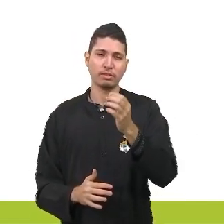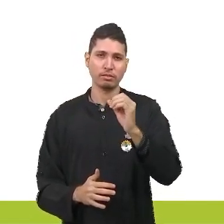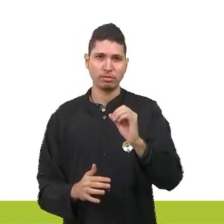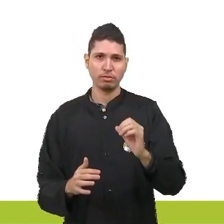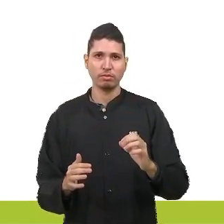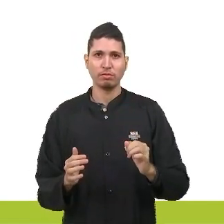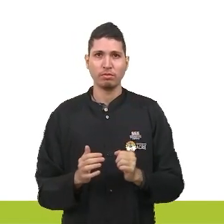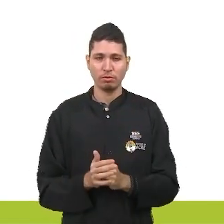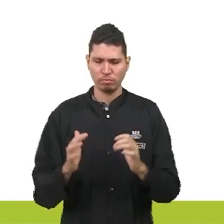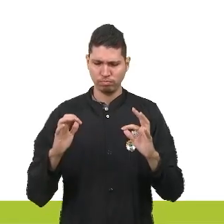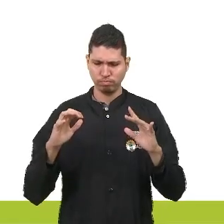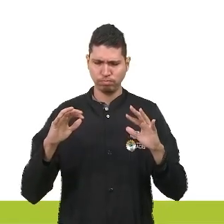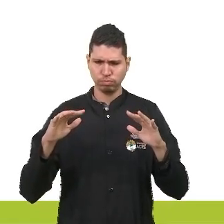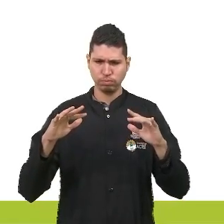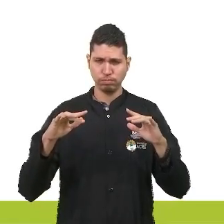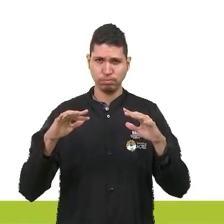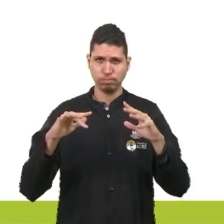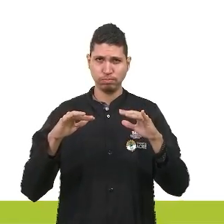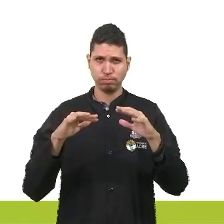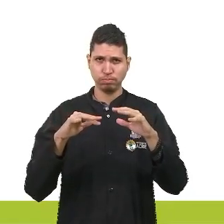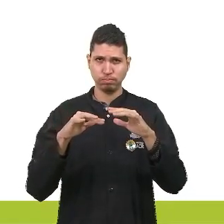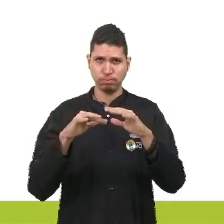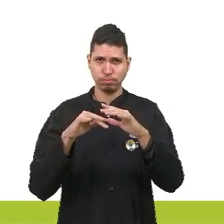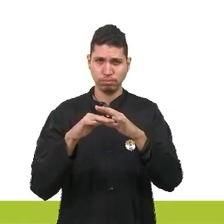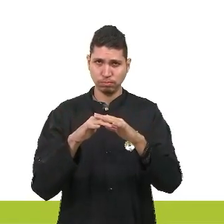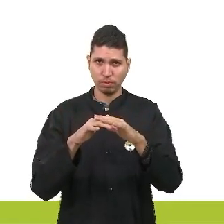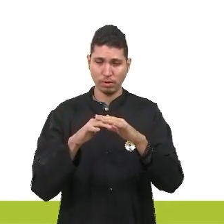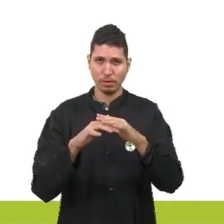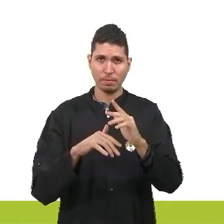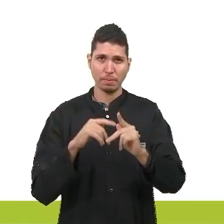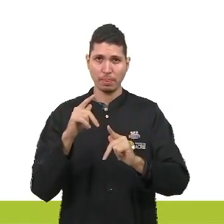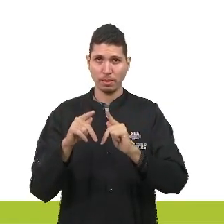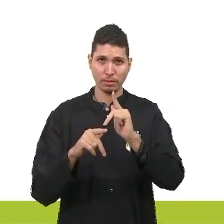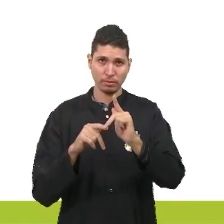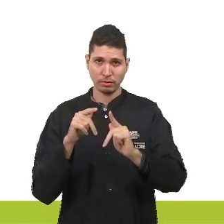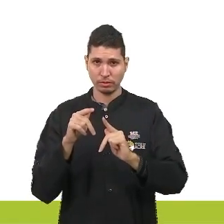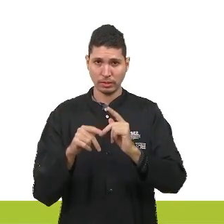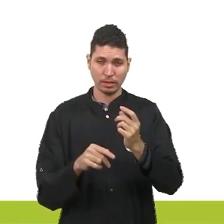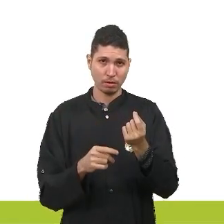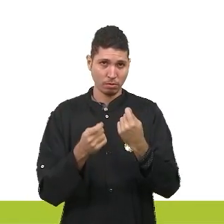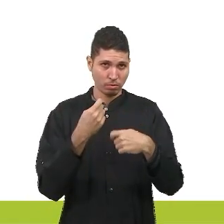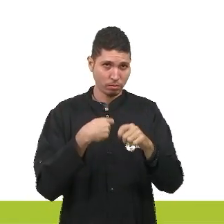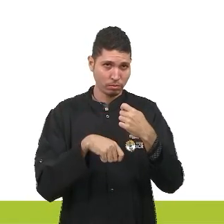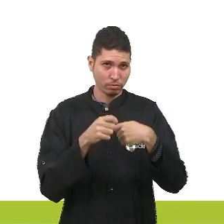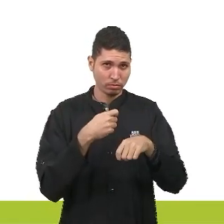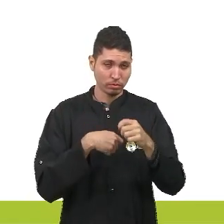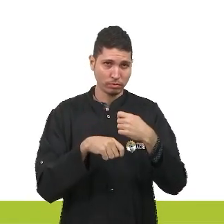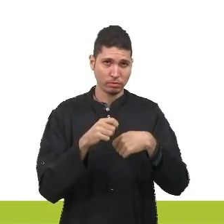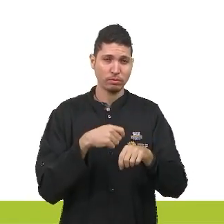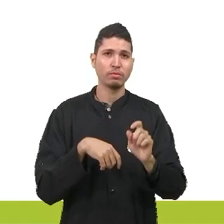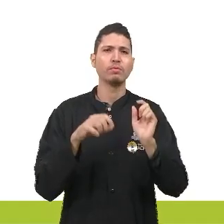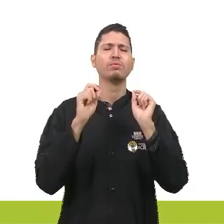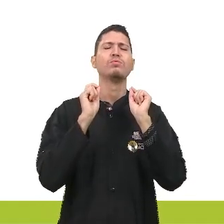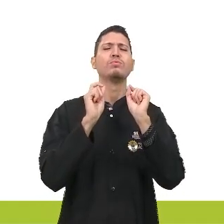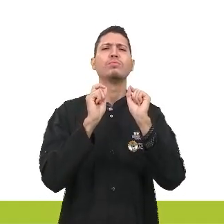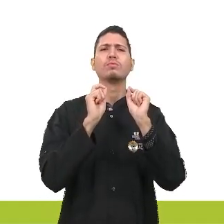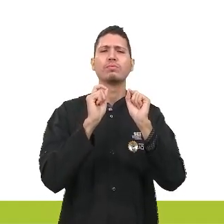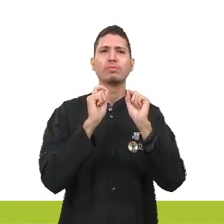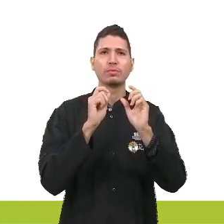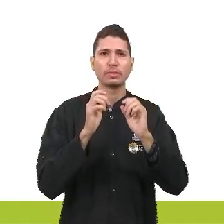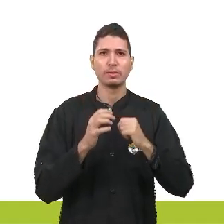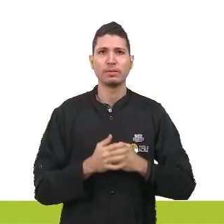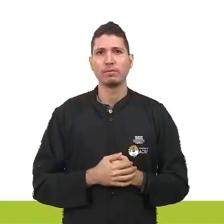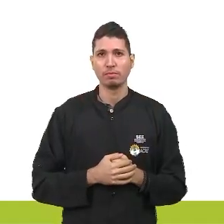de pessoas da população economicamente ativa. O que é isso? As pessoas que estão ou deveriam